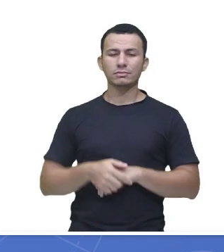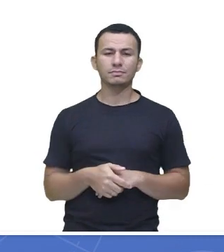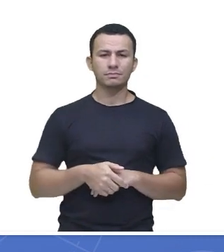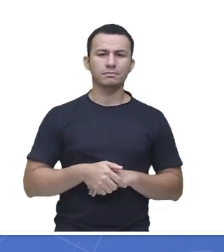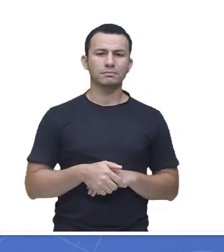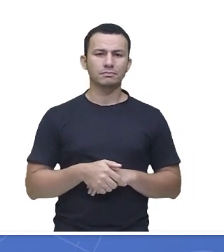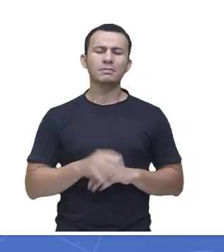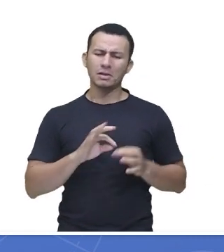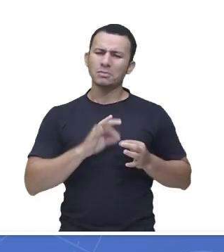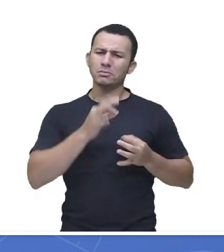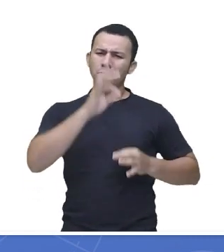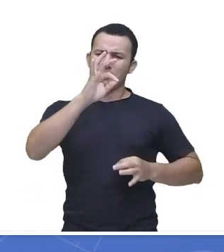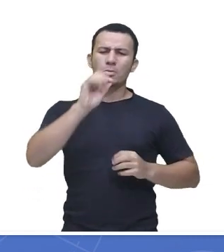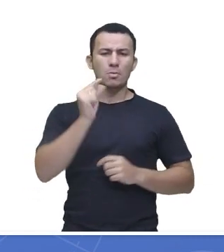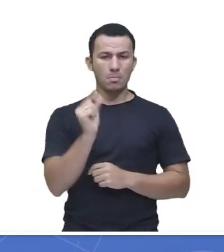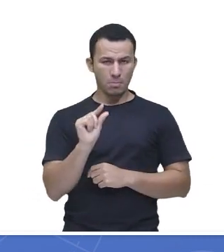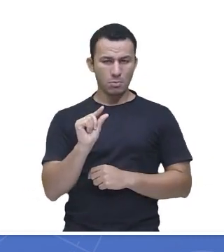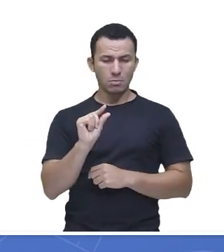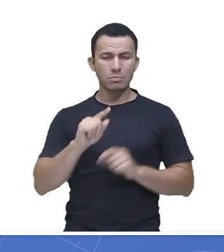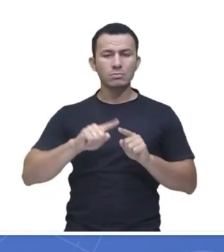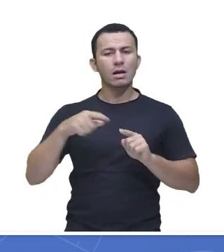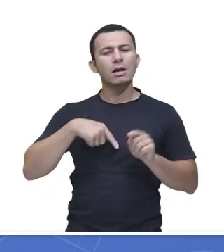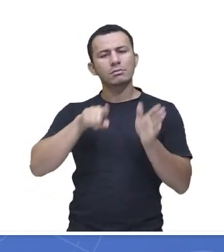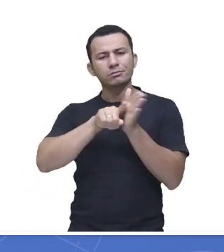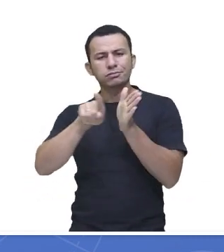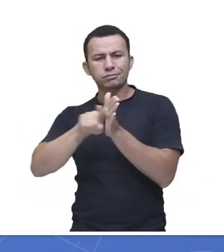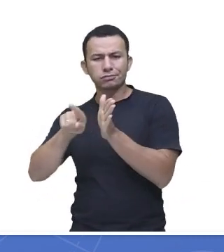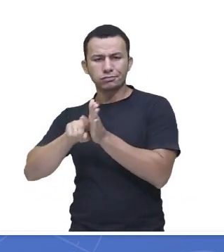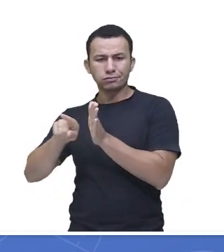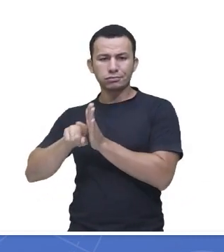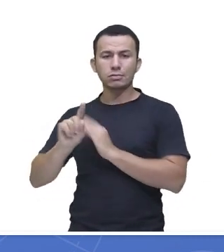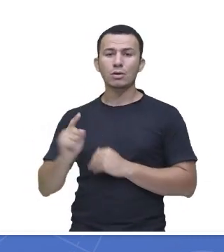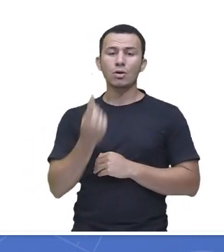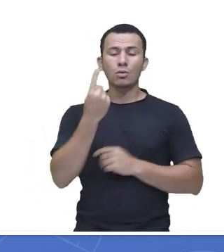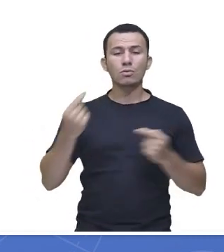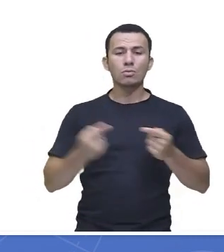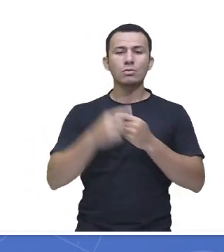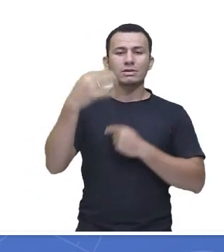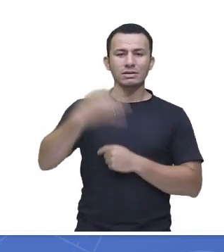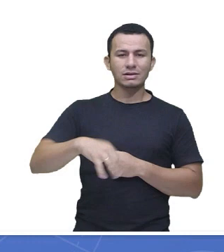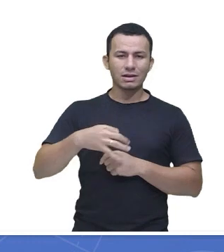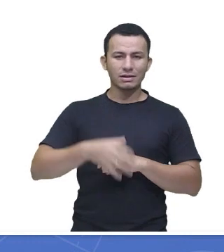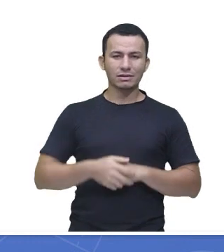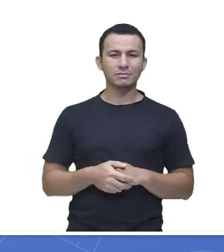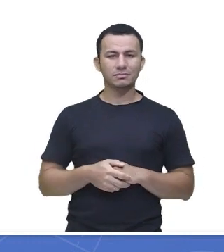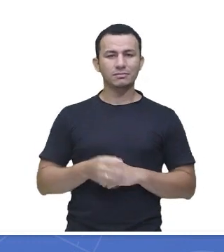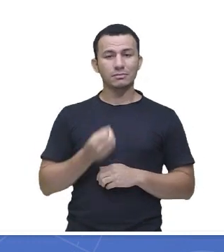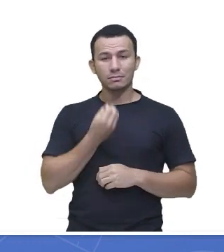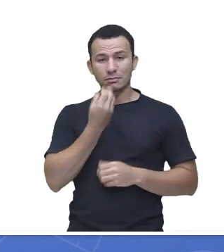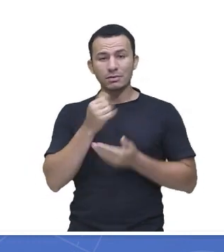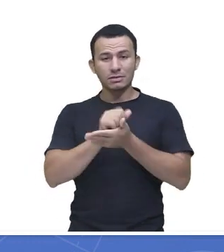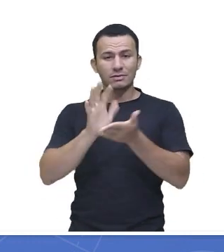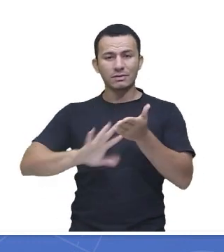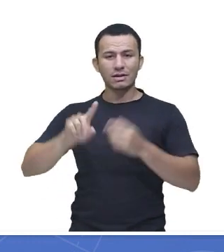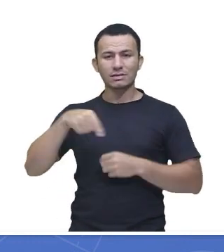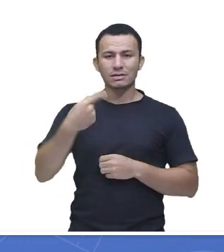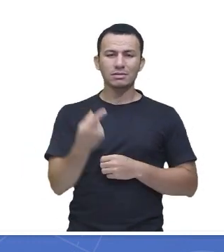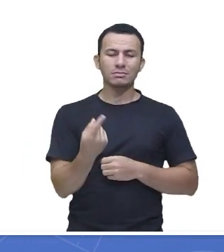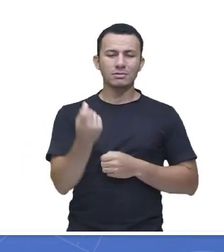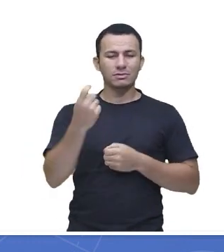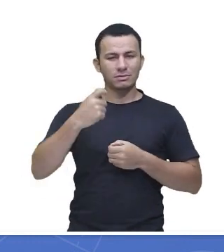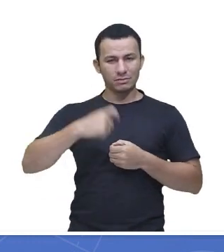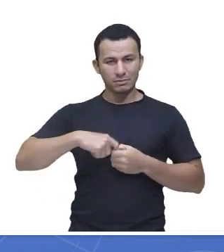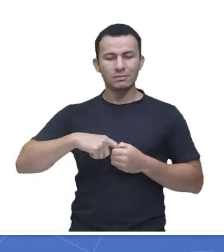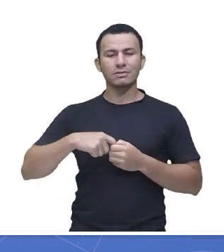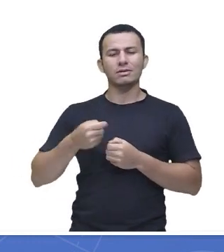pouquinho extenso, e na sequência as alternativas, uma delas para ser marcada, tá bom? Bom trabalho para vocês, estarei acompanhando lá no